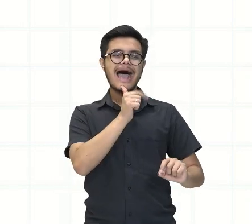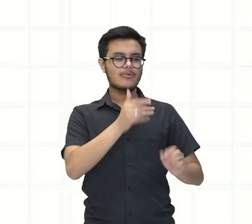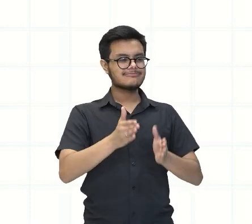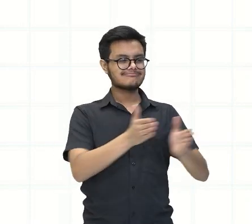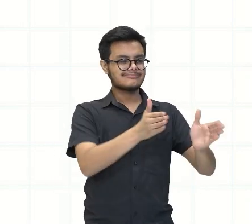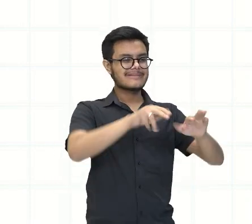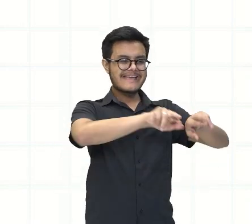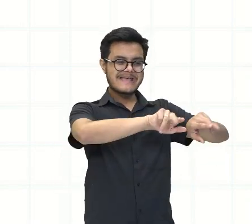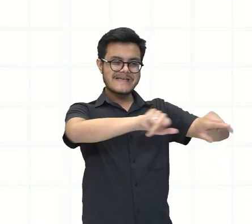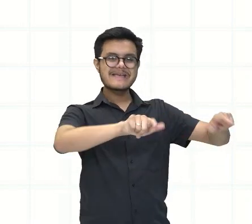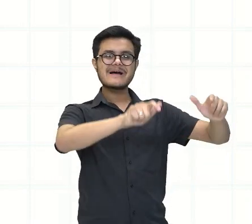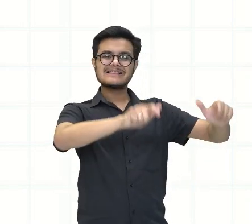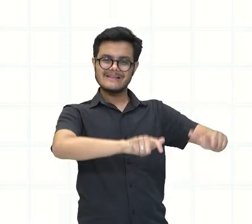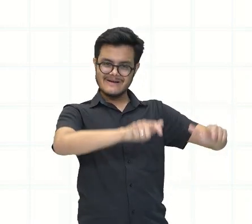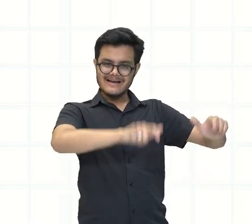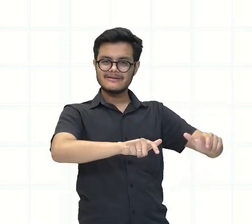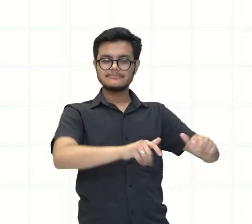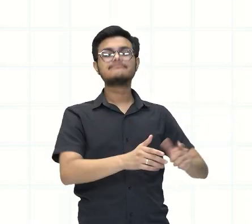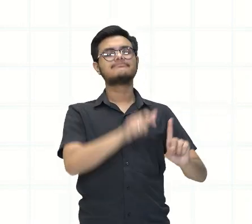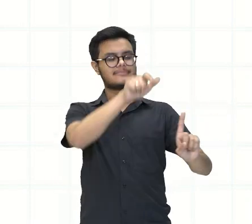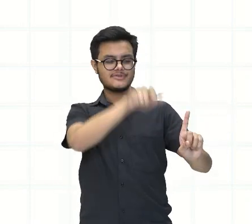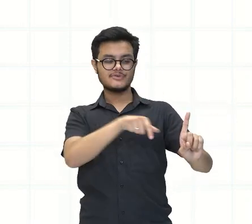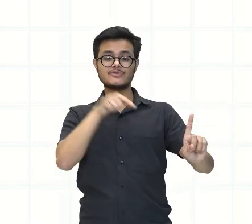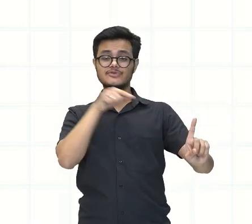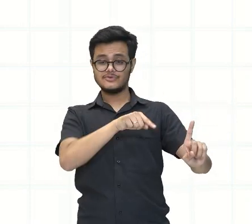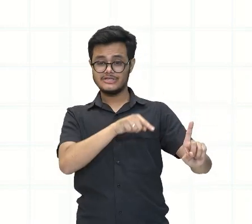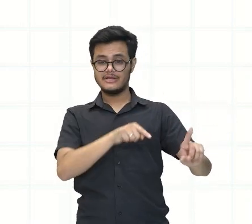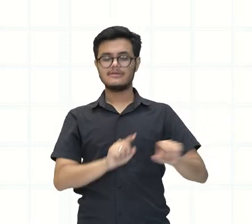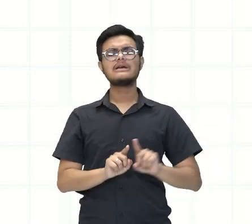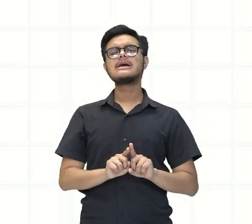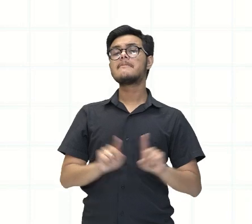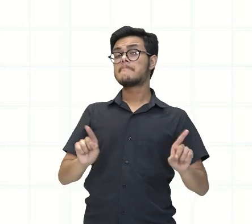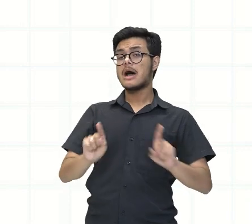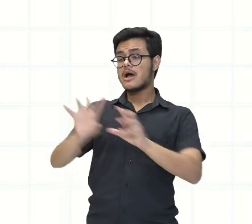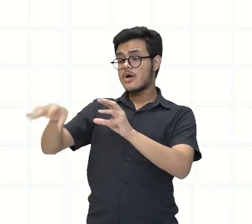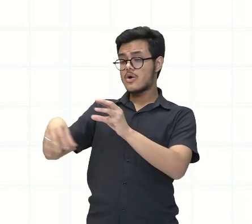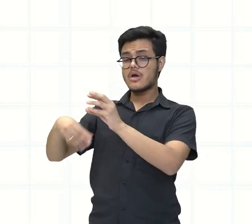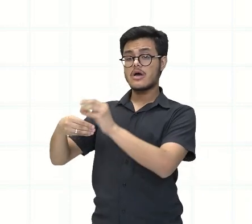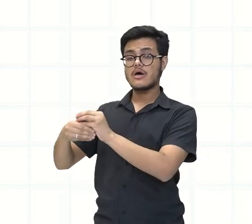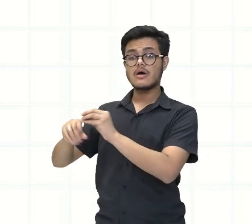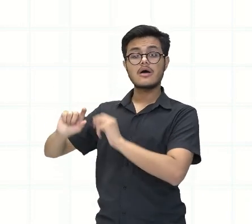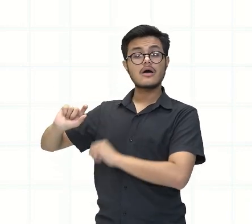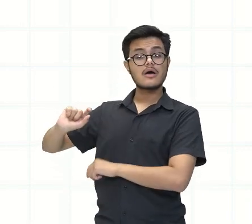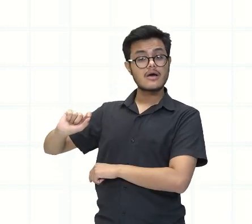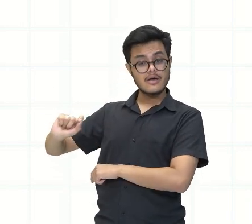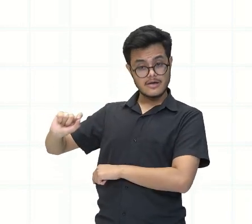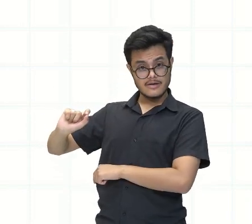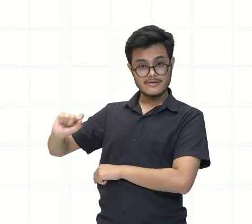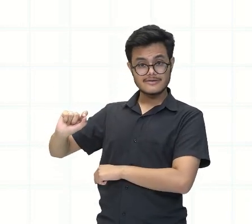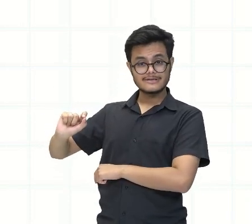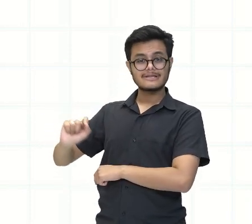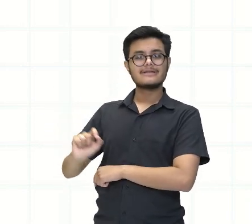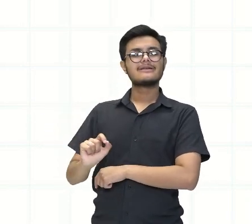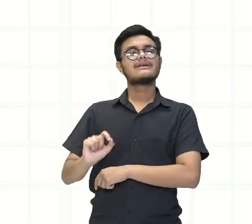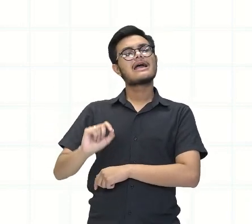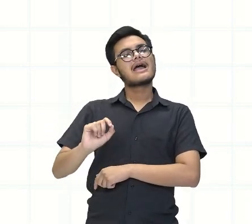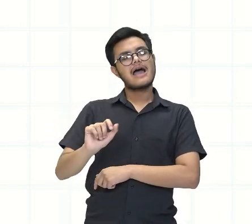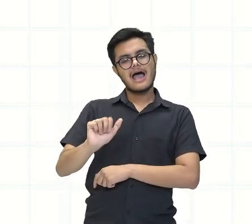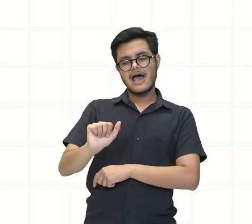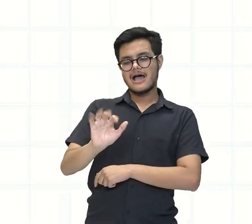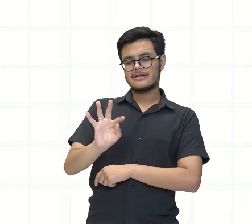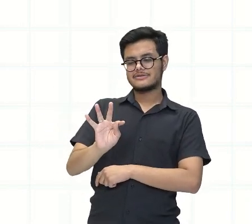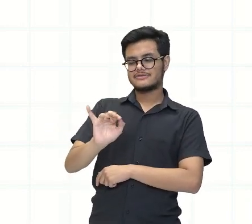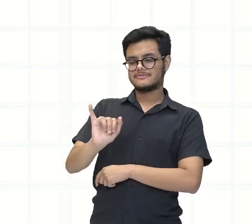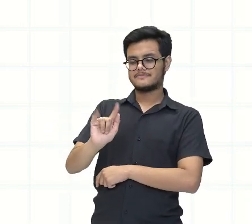sujeito, né? E o meu predicado é atingem cota